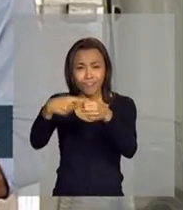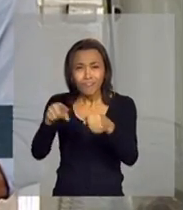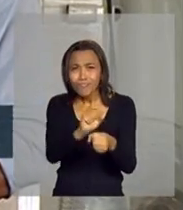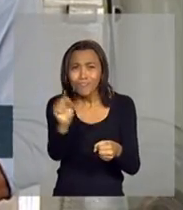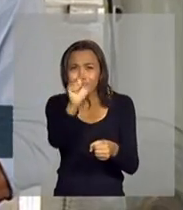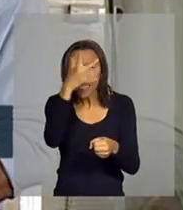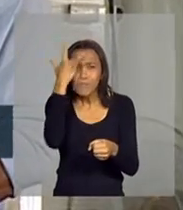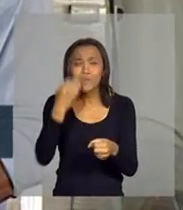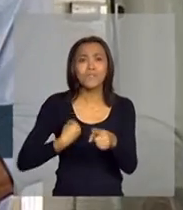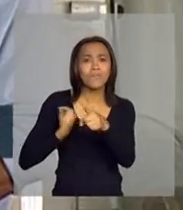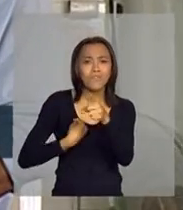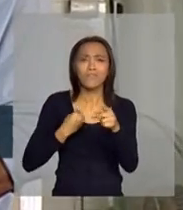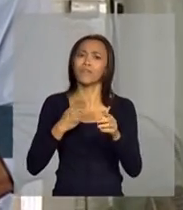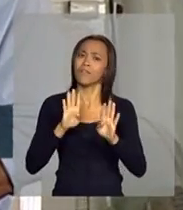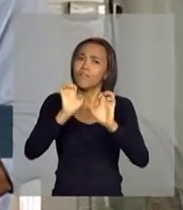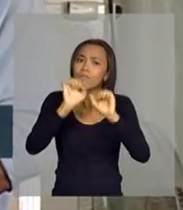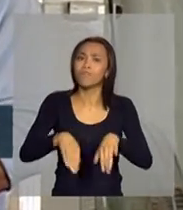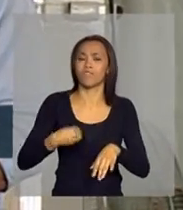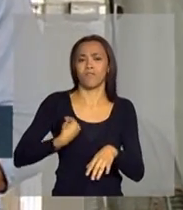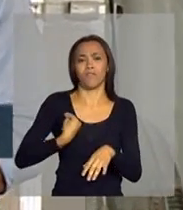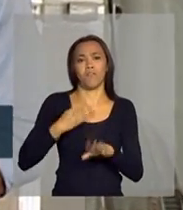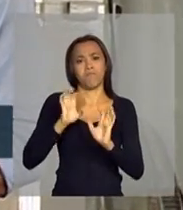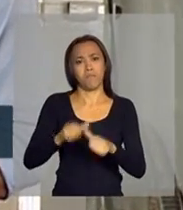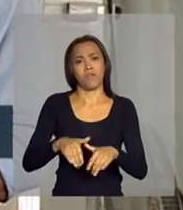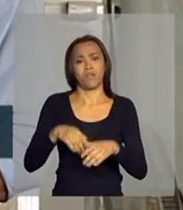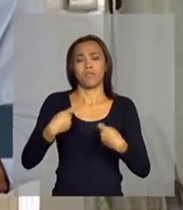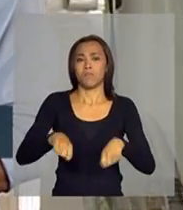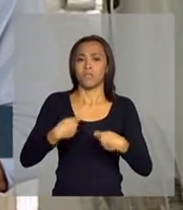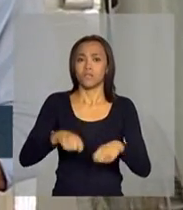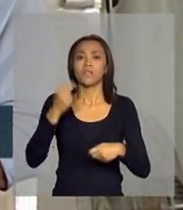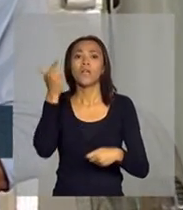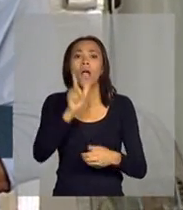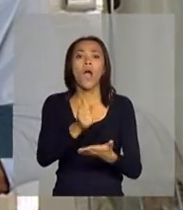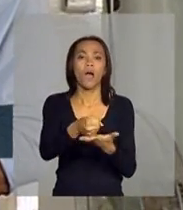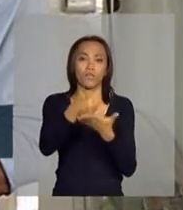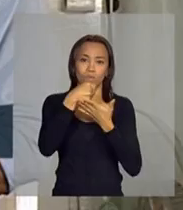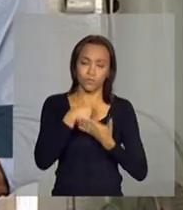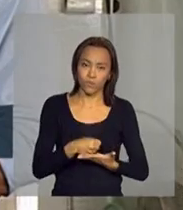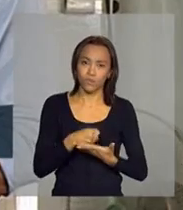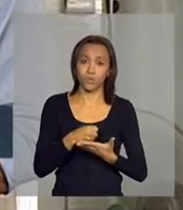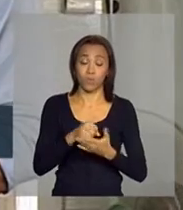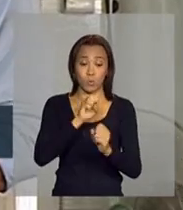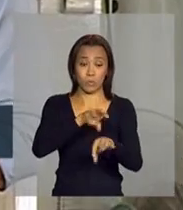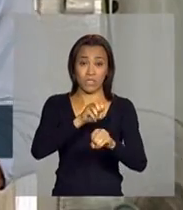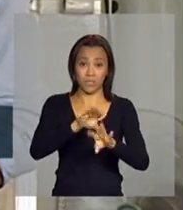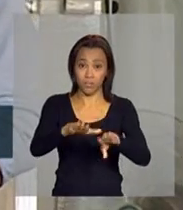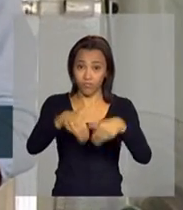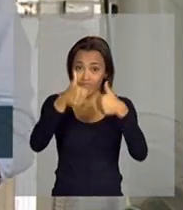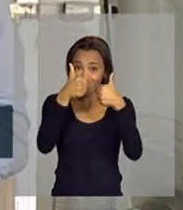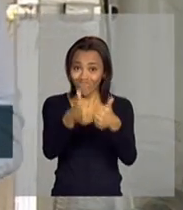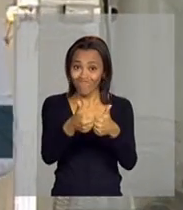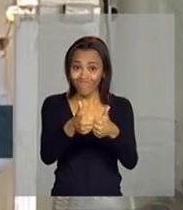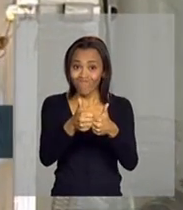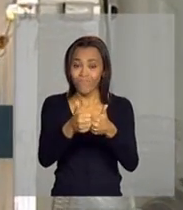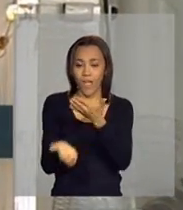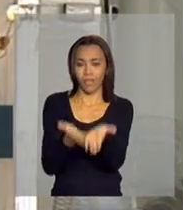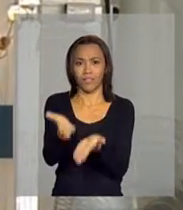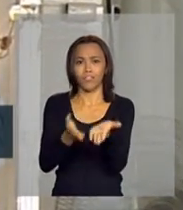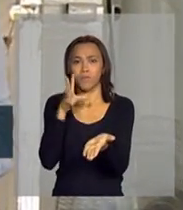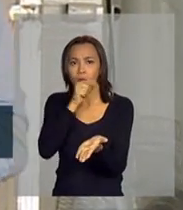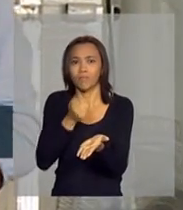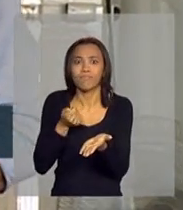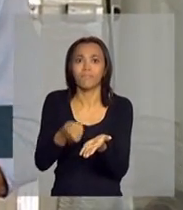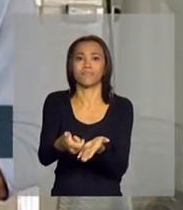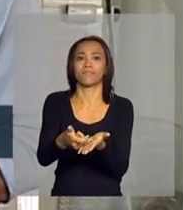precisam ver satisfeitas as suas necessidades básicas: ensino de qualidade, atendimento ágil e